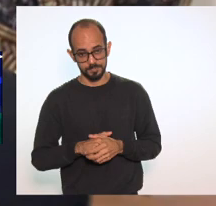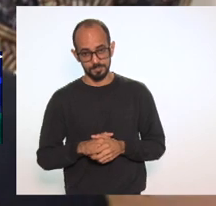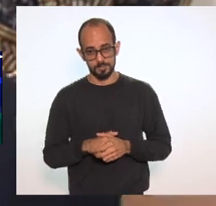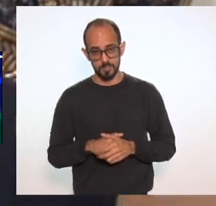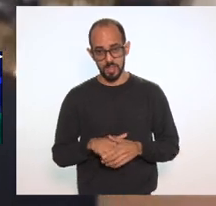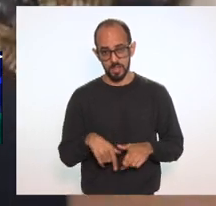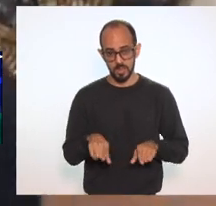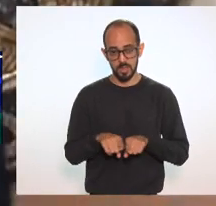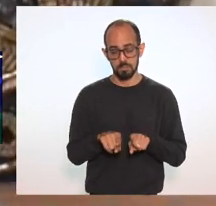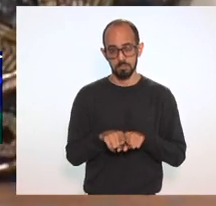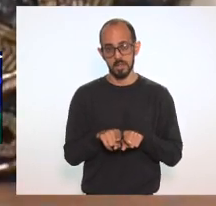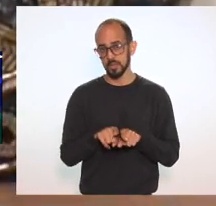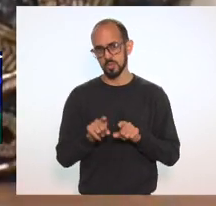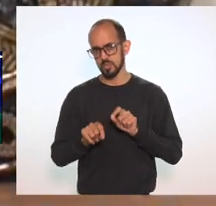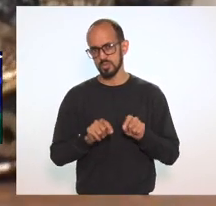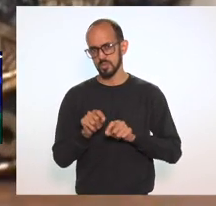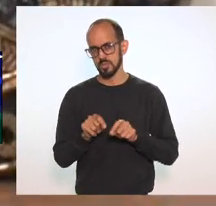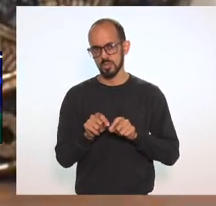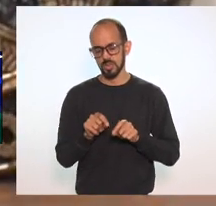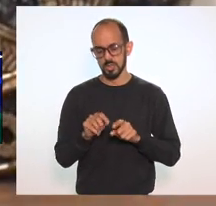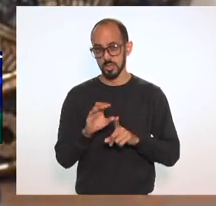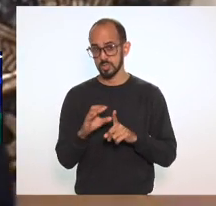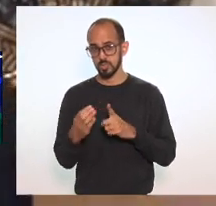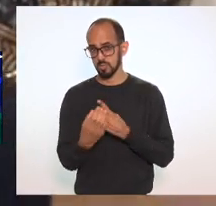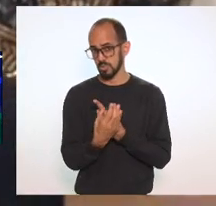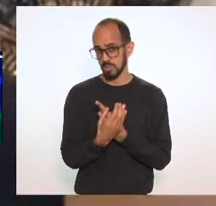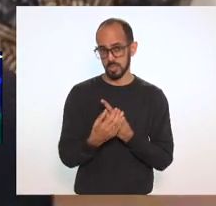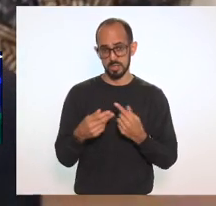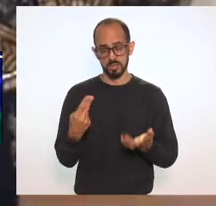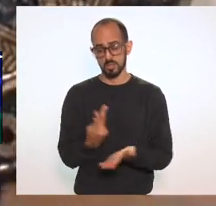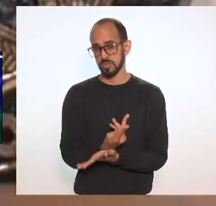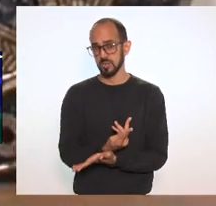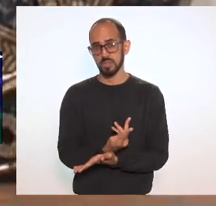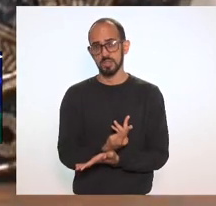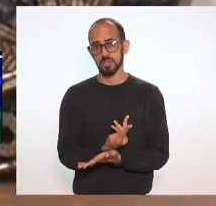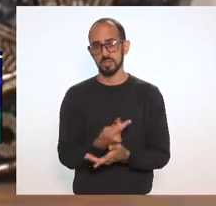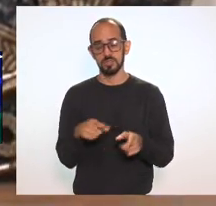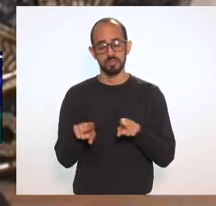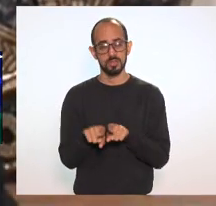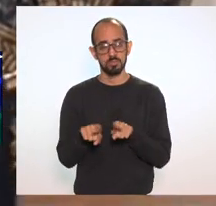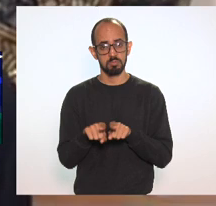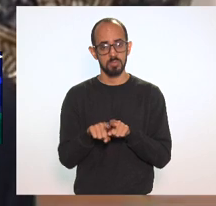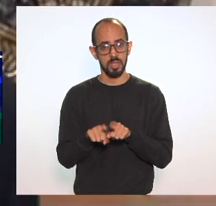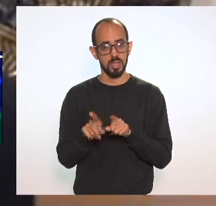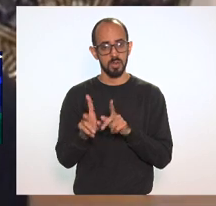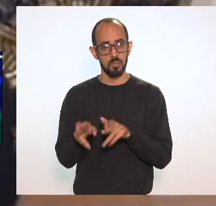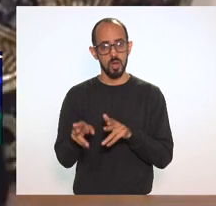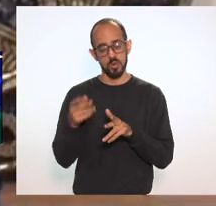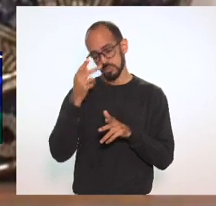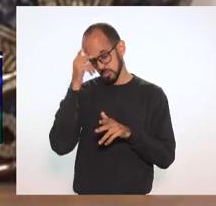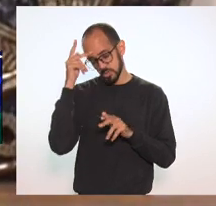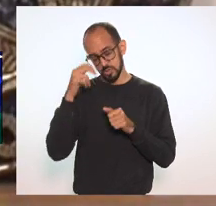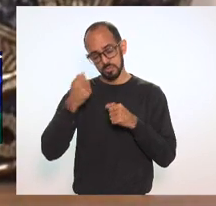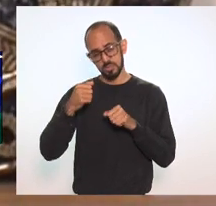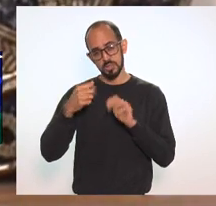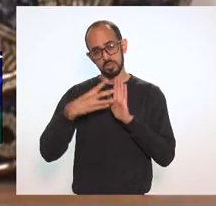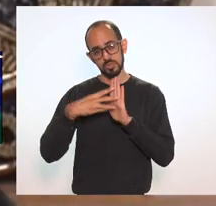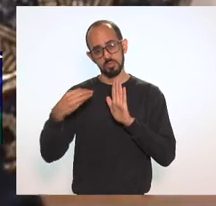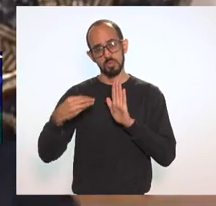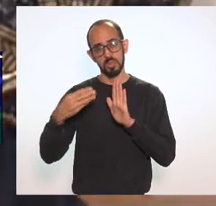é da mesma forma as comunidades na mesma forma nas pessoas que deveriam ser exemplos